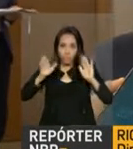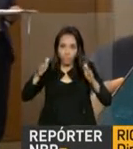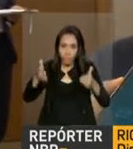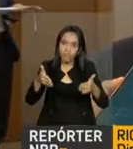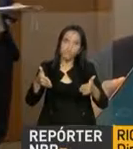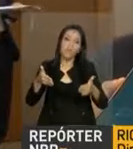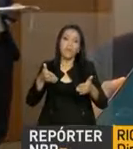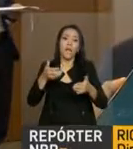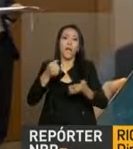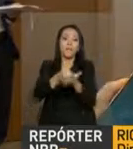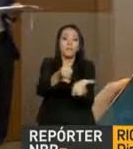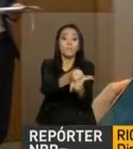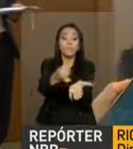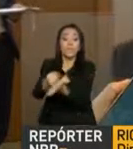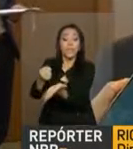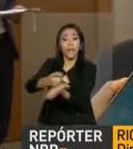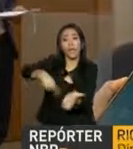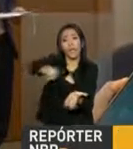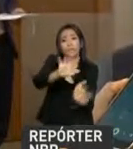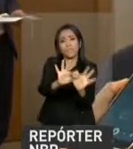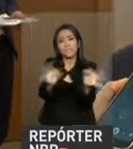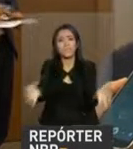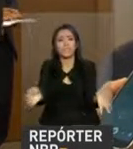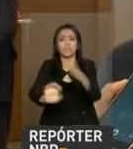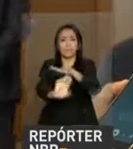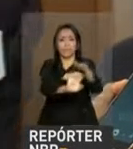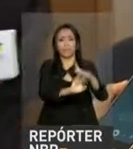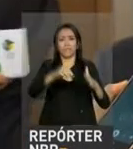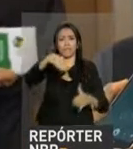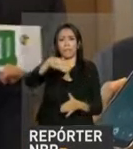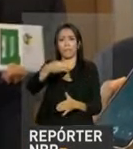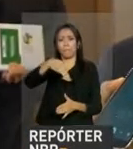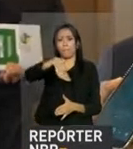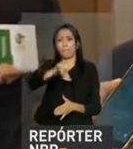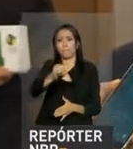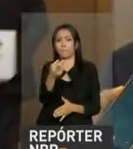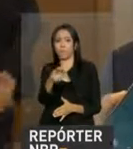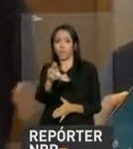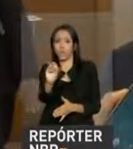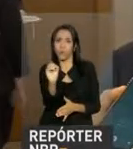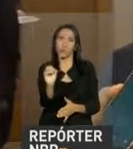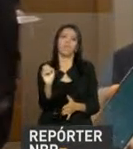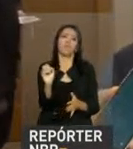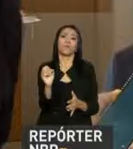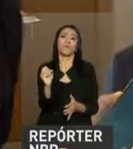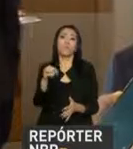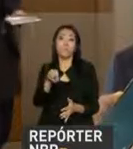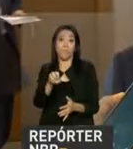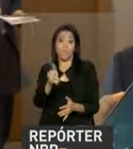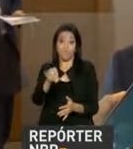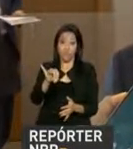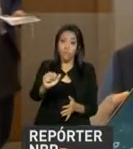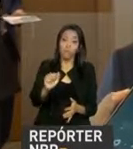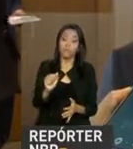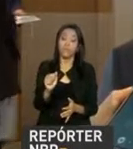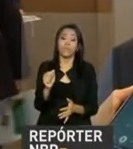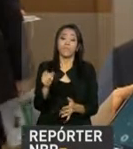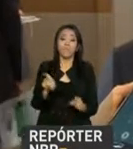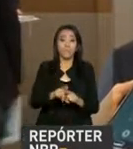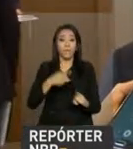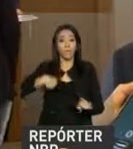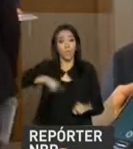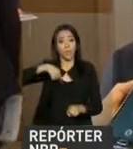banco que é o apoio à pequena e média empresa micro pequena e média empresa a gente é entender o que